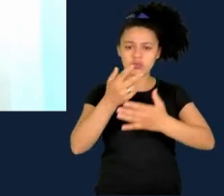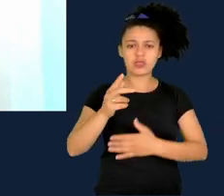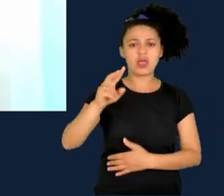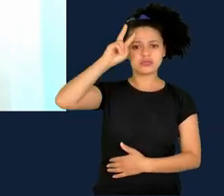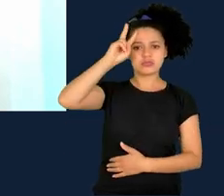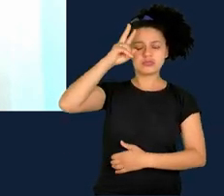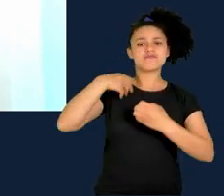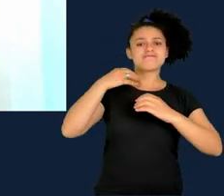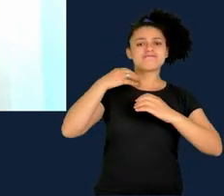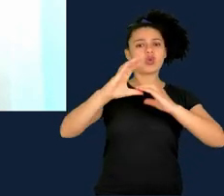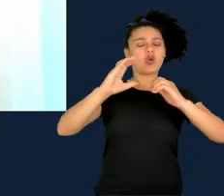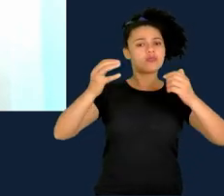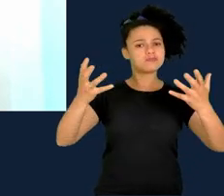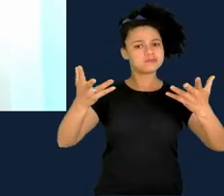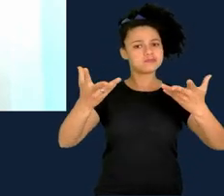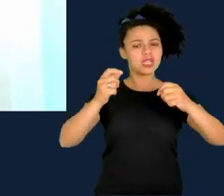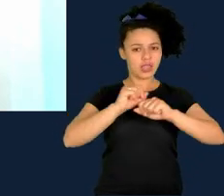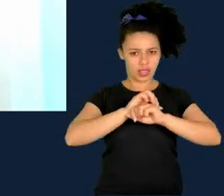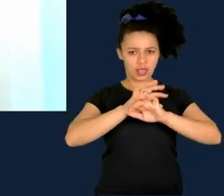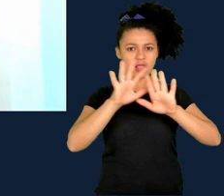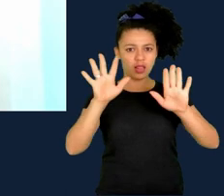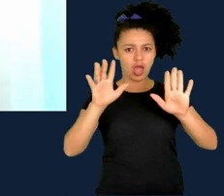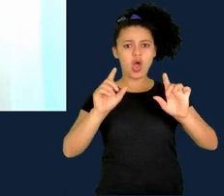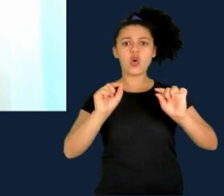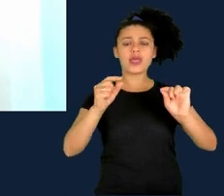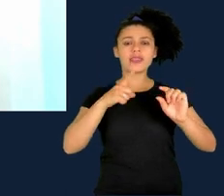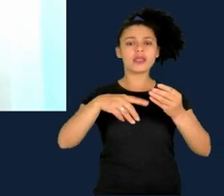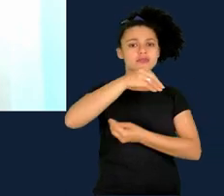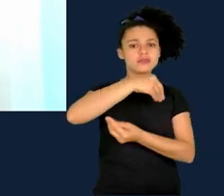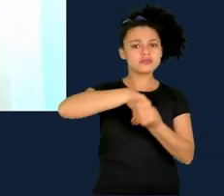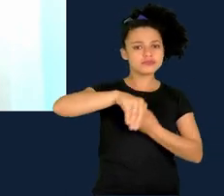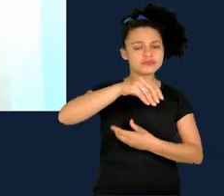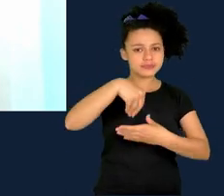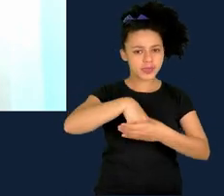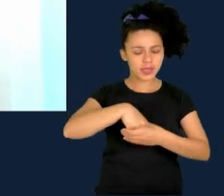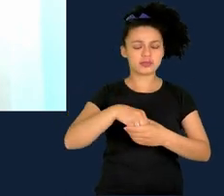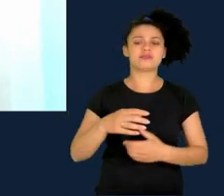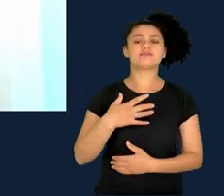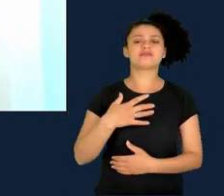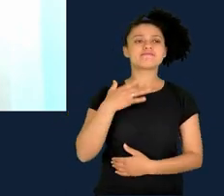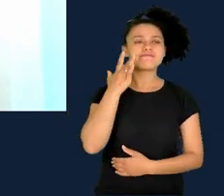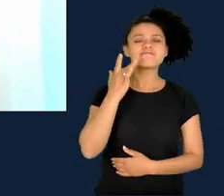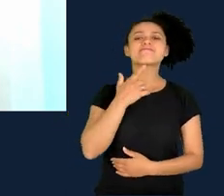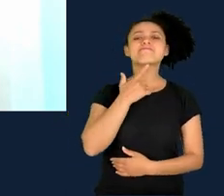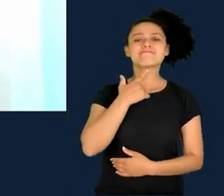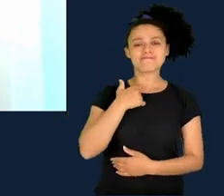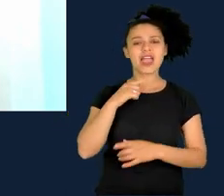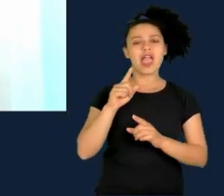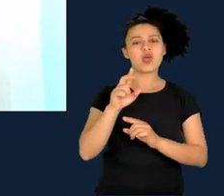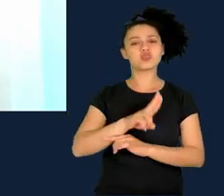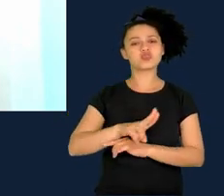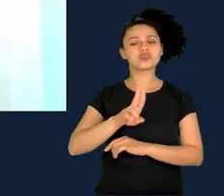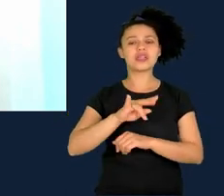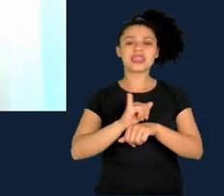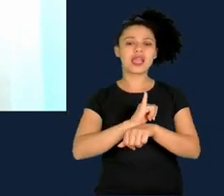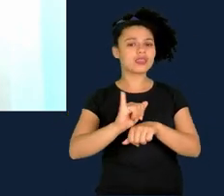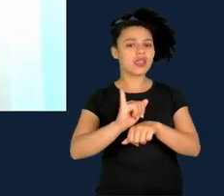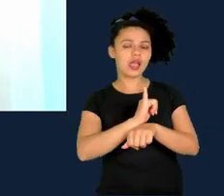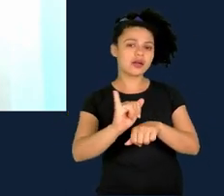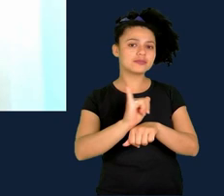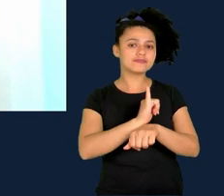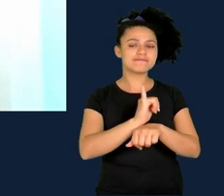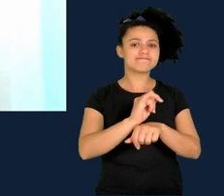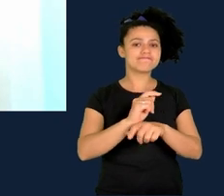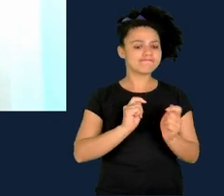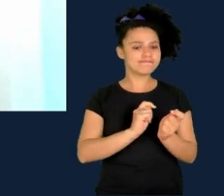comunicação eficiente, e o que isso envolve, eu acho que é o desejo de usar as ferramentas apropriadas